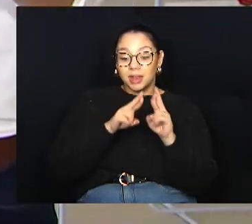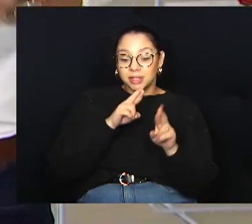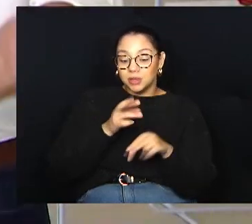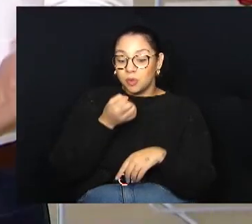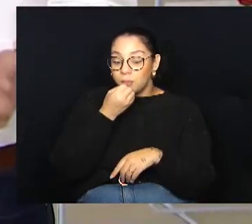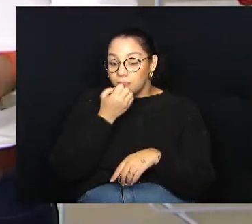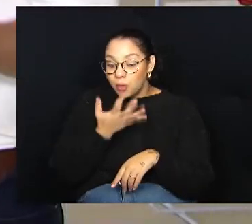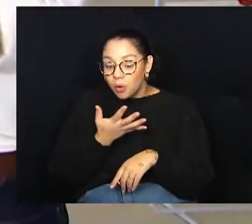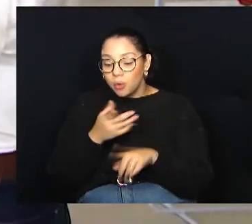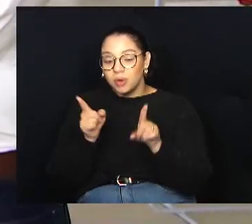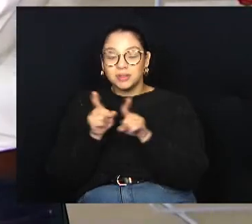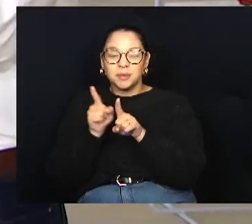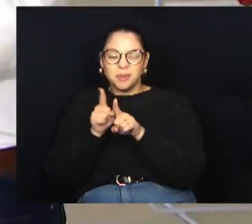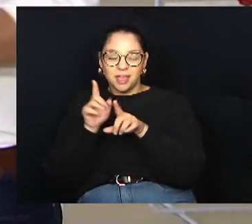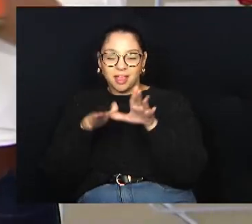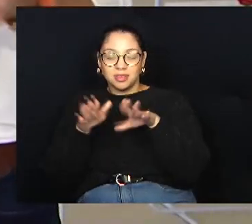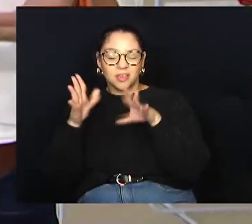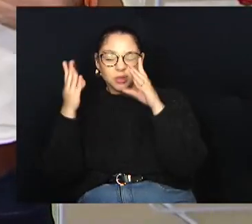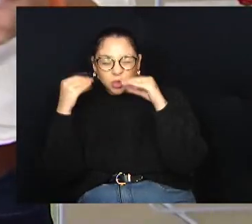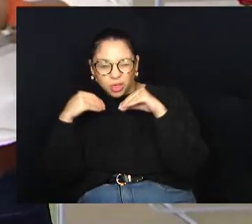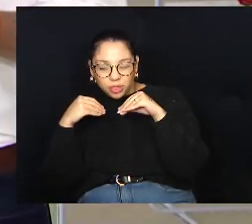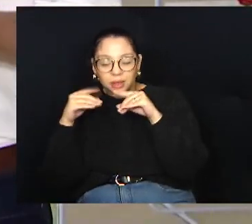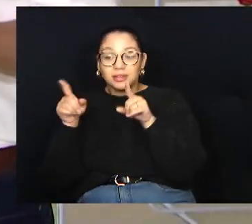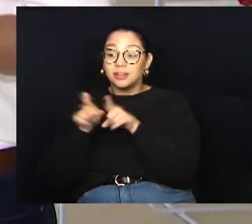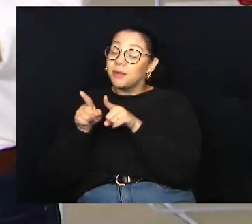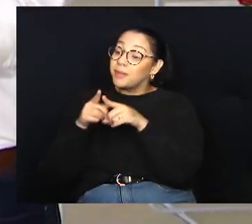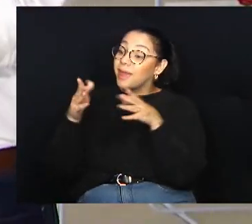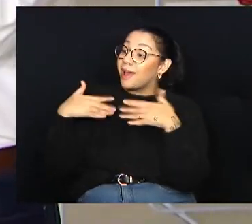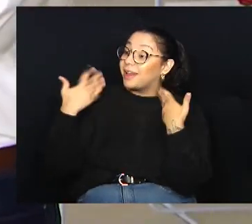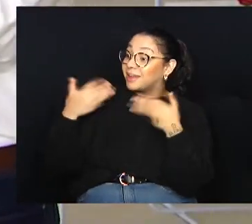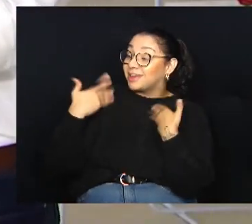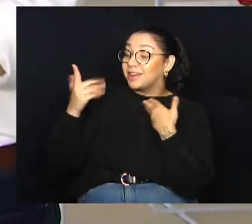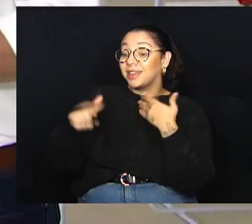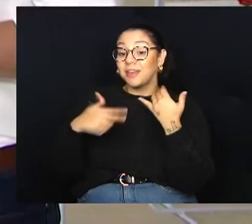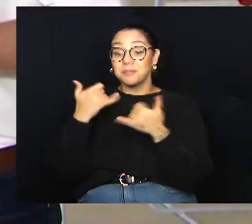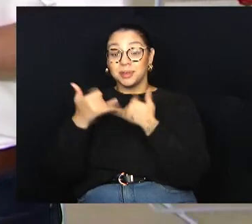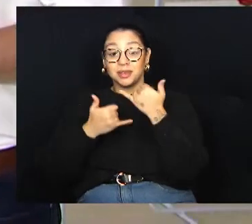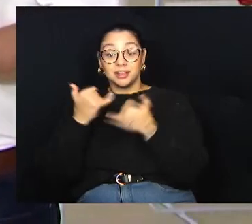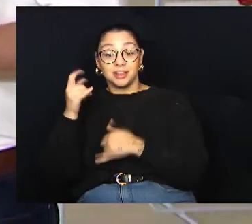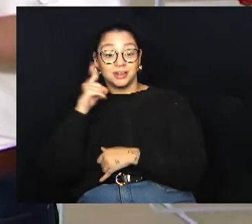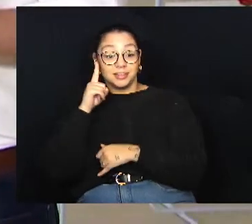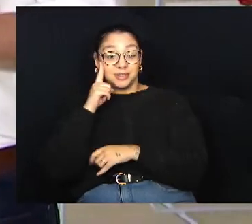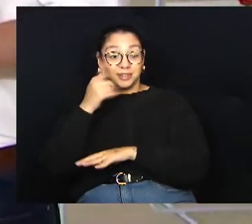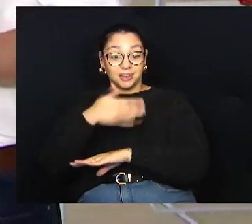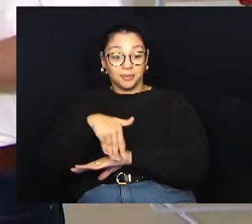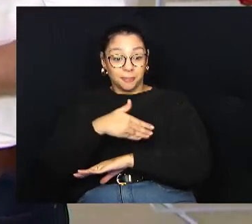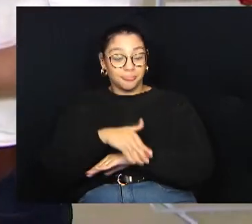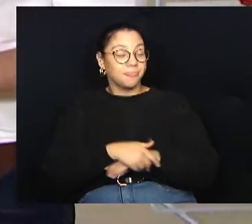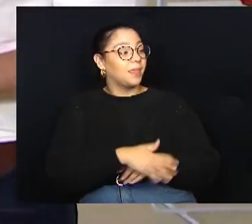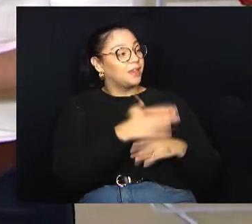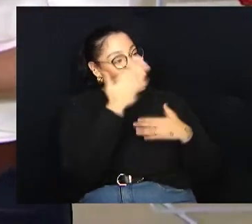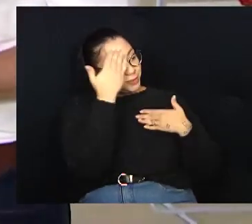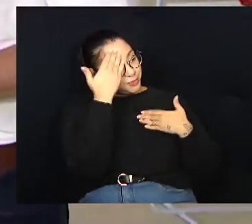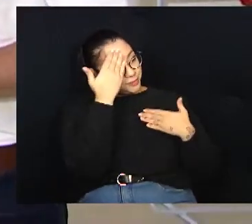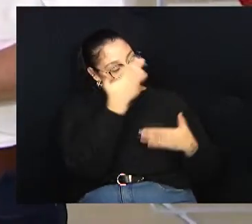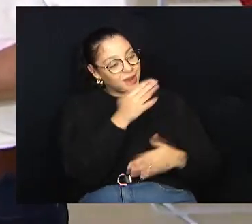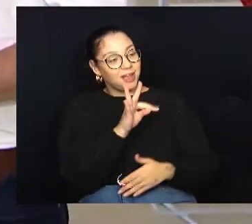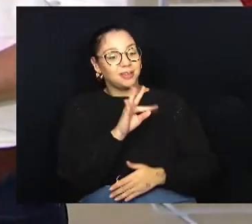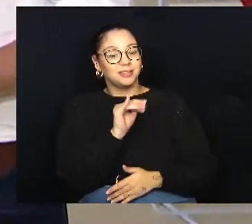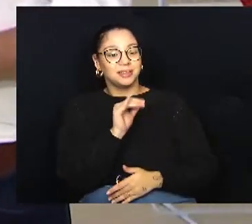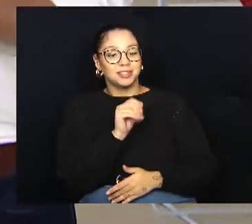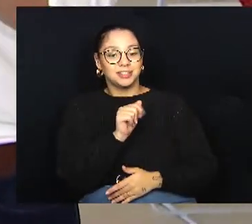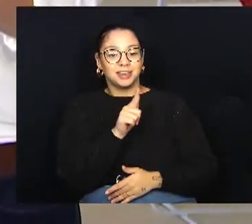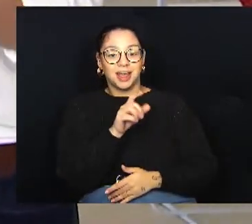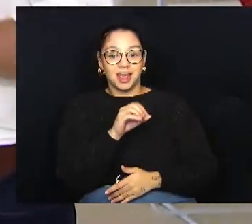pelas frustrações e até pelas alegrias das nossas brincadeiras no dia a dia na rua. Muito obrigada, Thiago. Eu